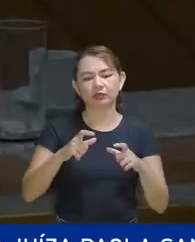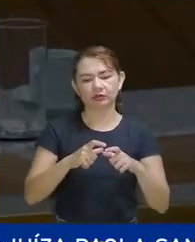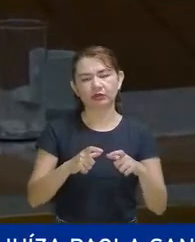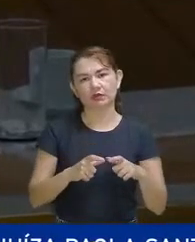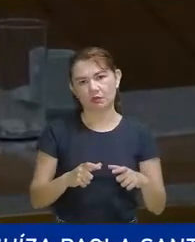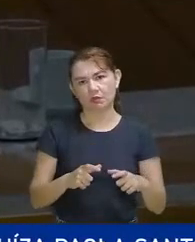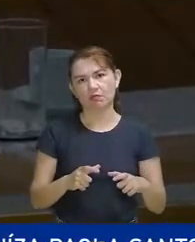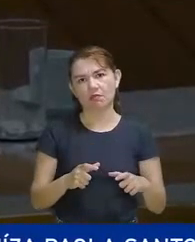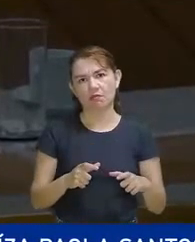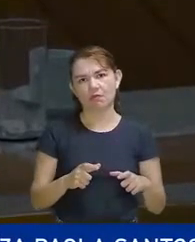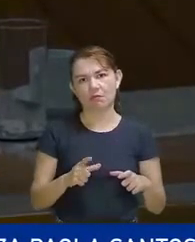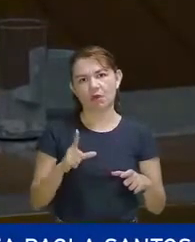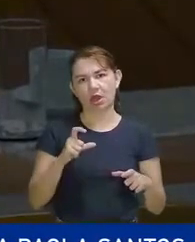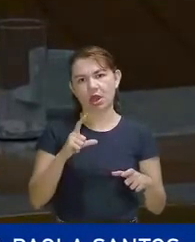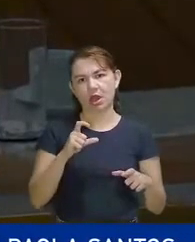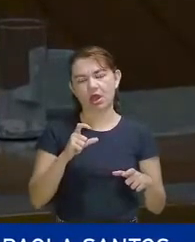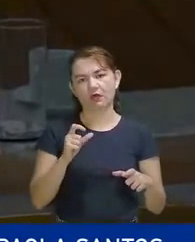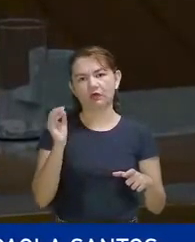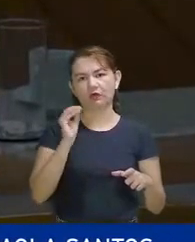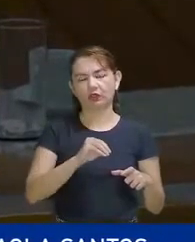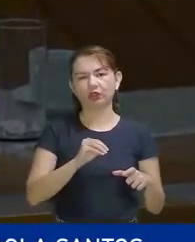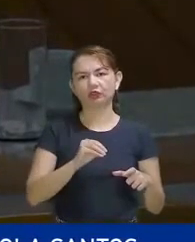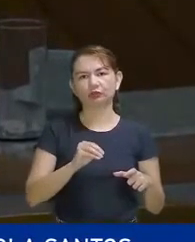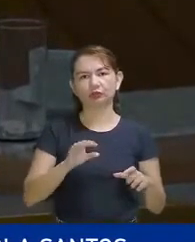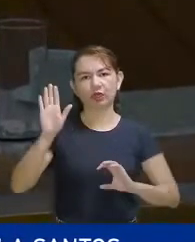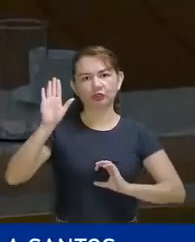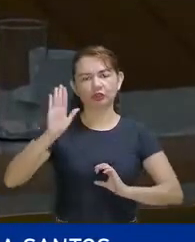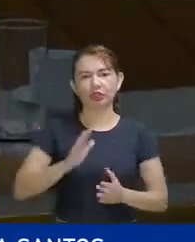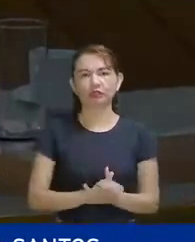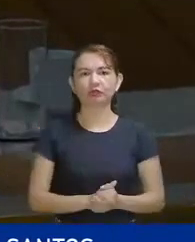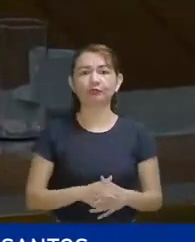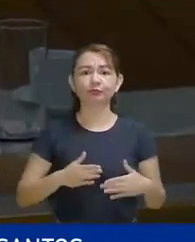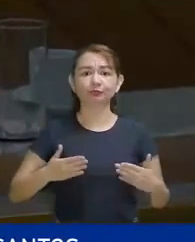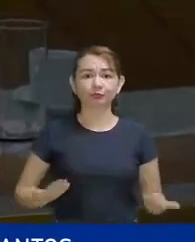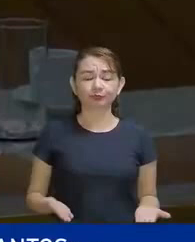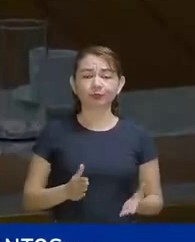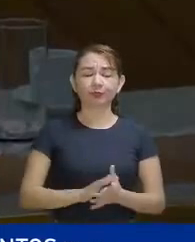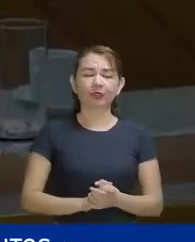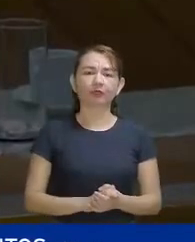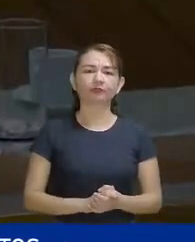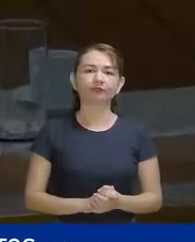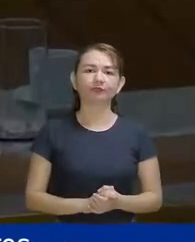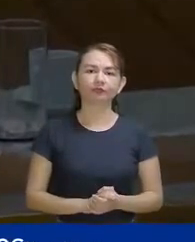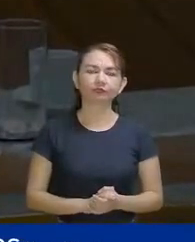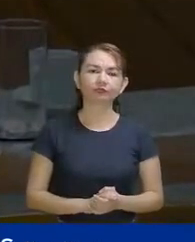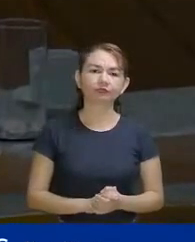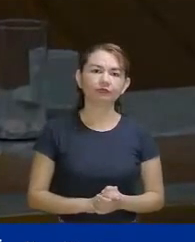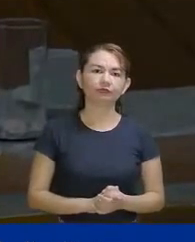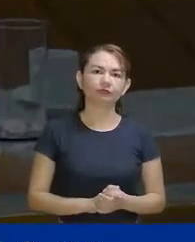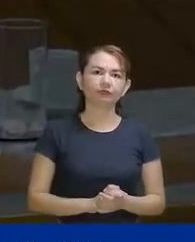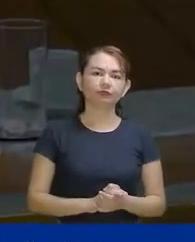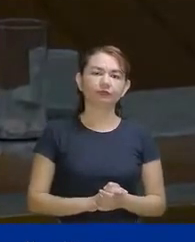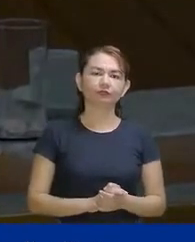época. Mas me parece que naquela ocasião do debate, foi levantada inclusive essa hipótese,